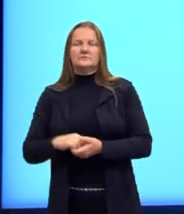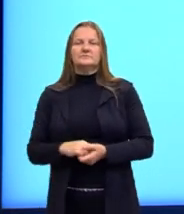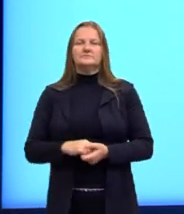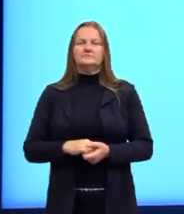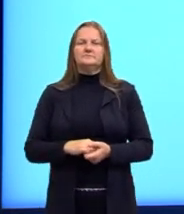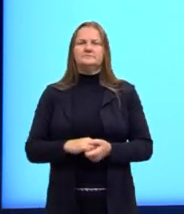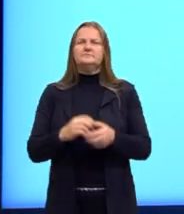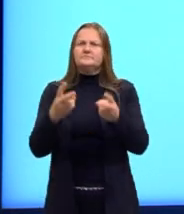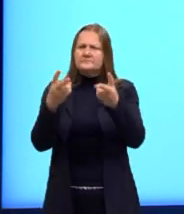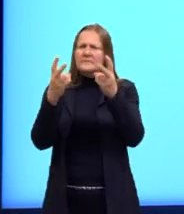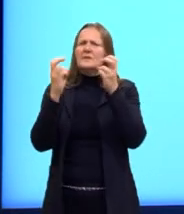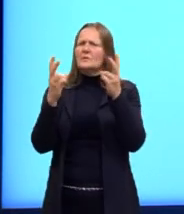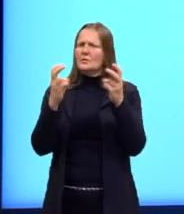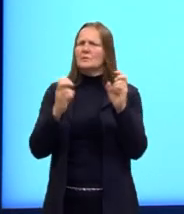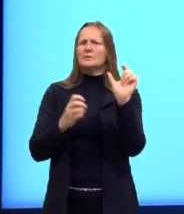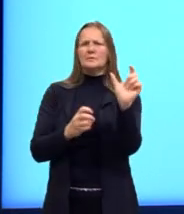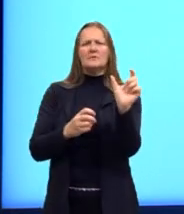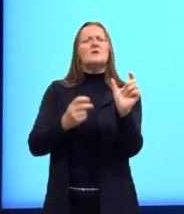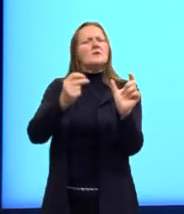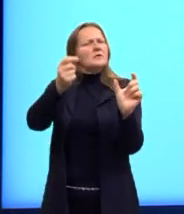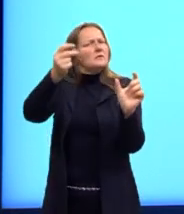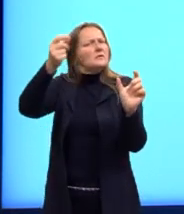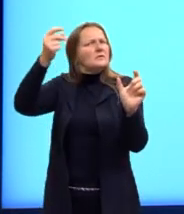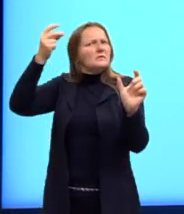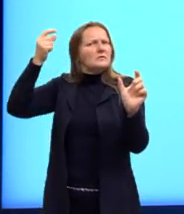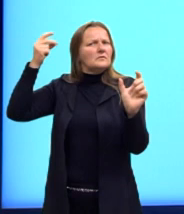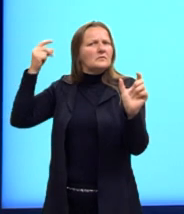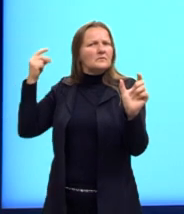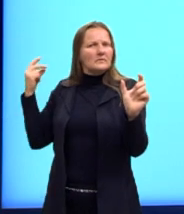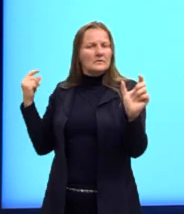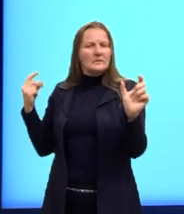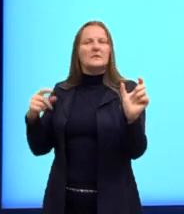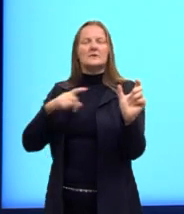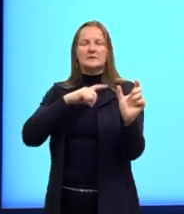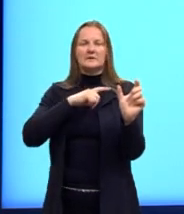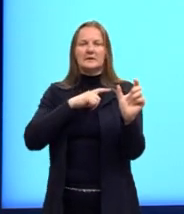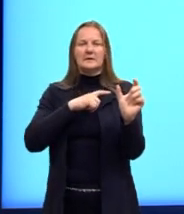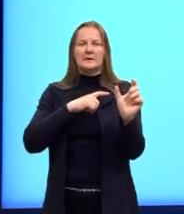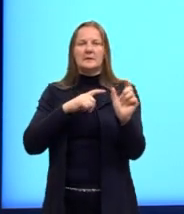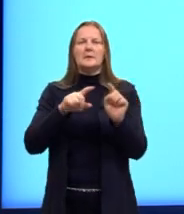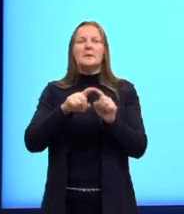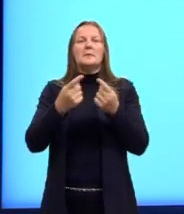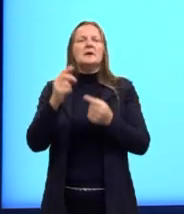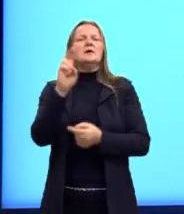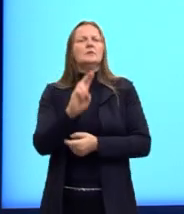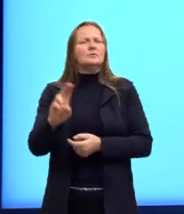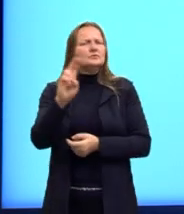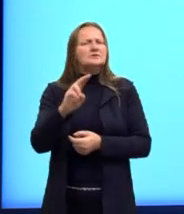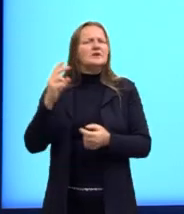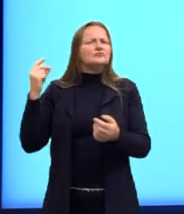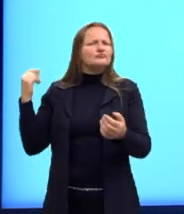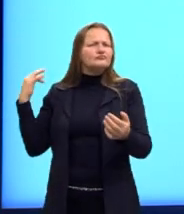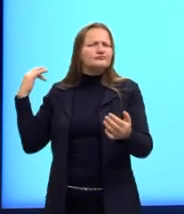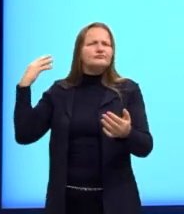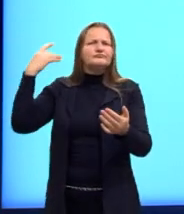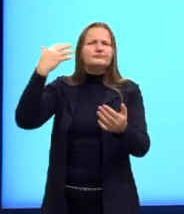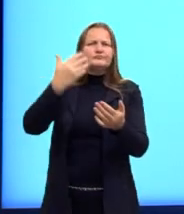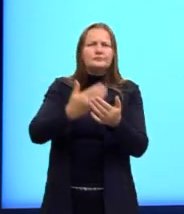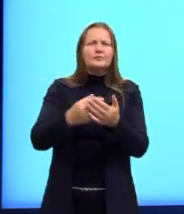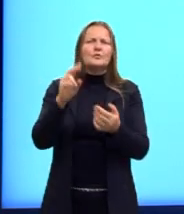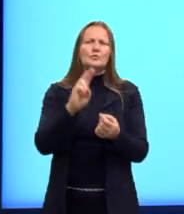a gente vê que ele é um termo aí que existe já bastante tempo tá ele é usado aí é bastante tempo